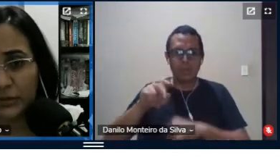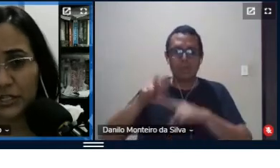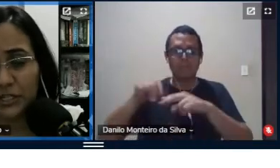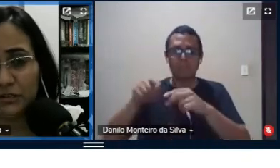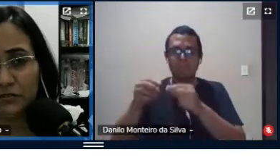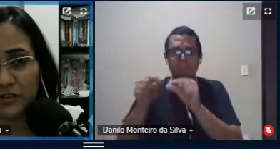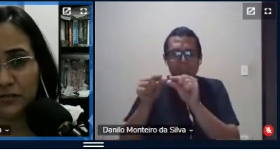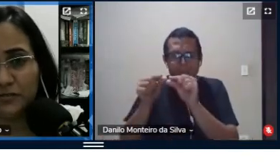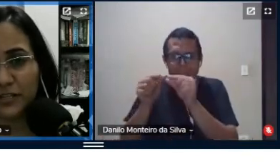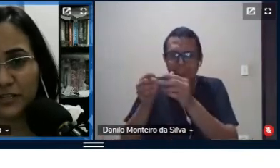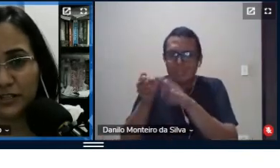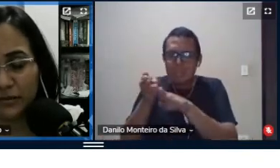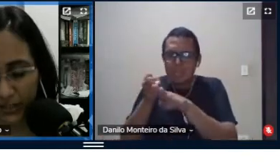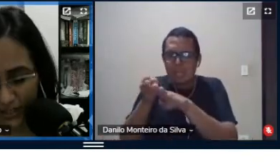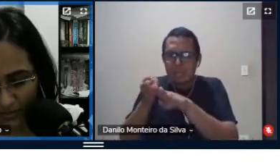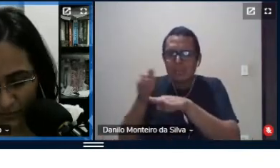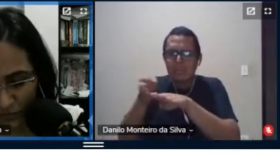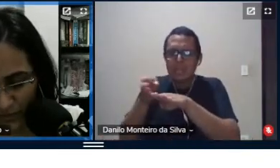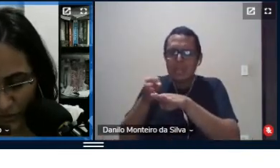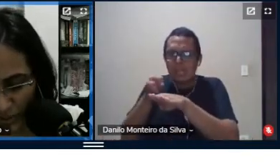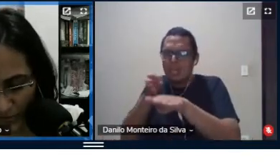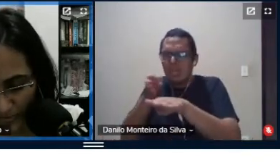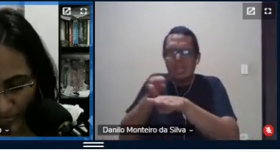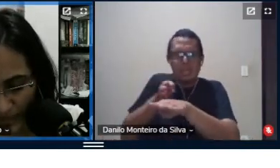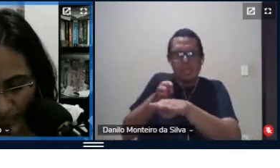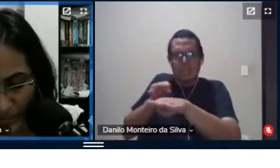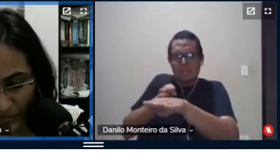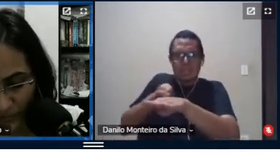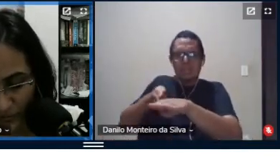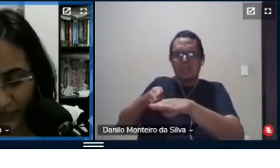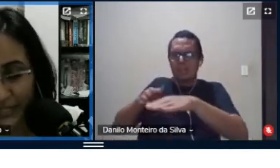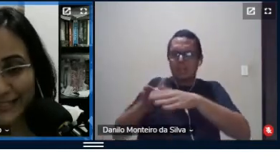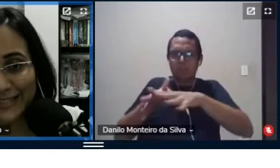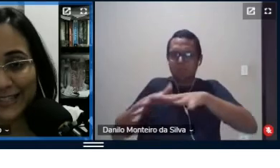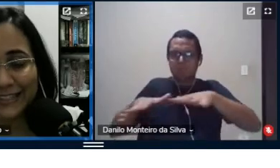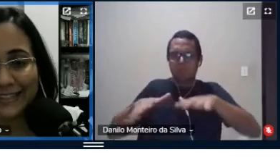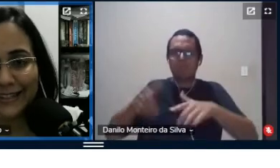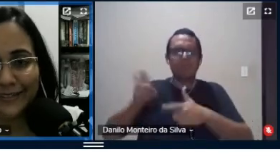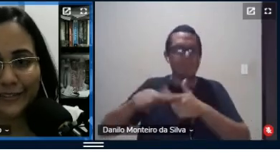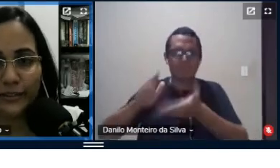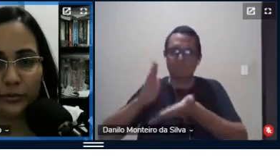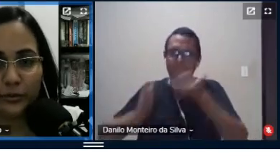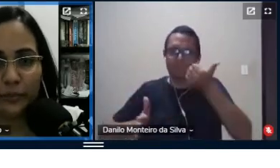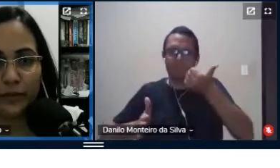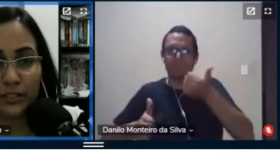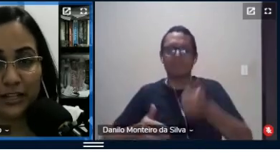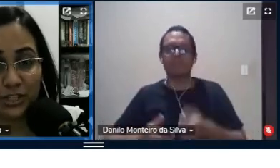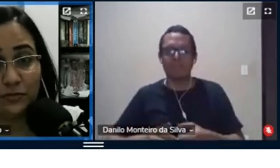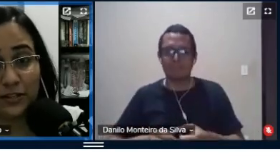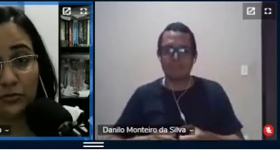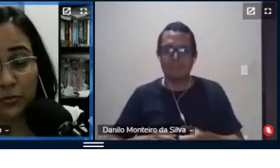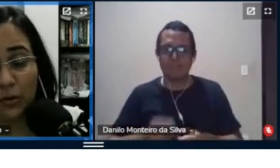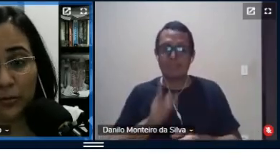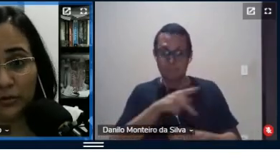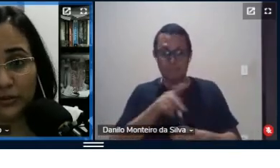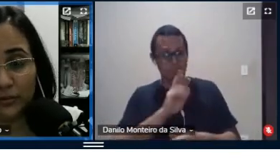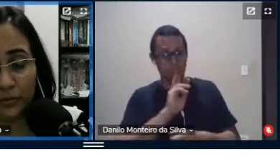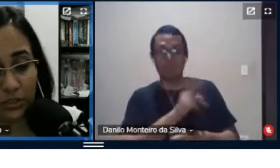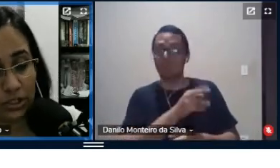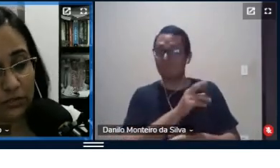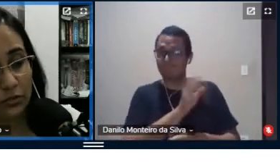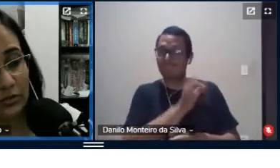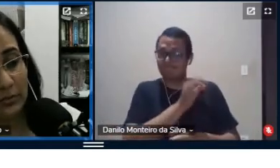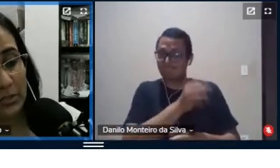Que geralmente a gente verifica, né? Obrigada por compartilhar. A gente verifica se a trinca está crescendo, né? E a gente faz a